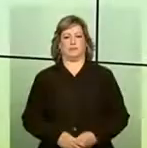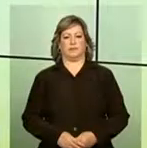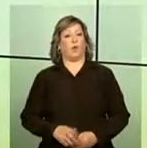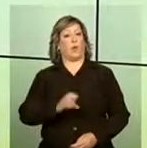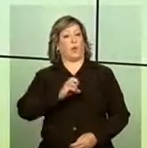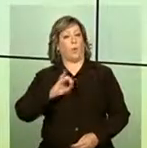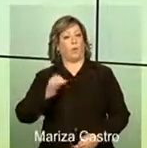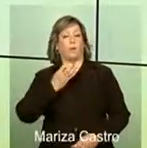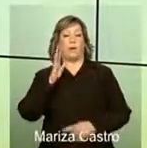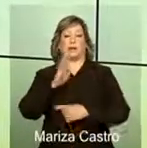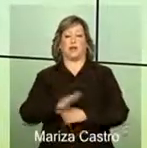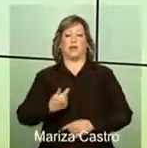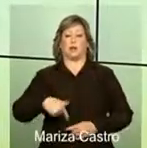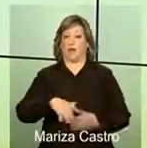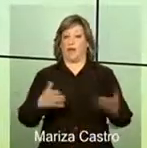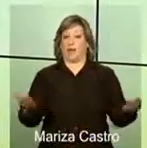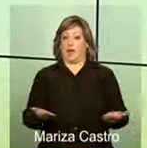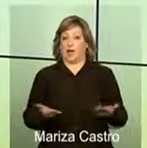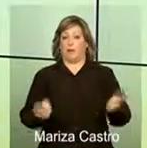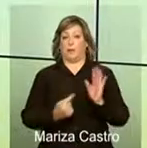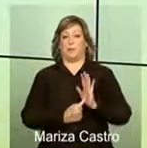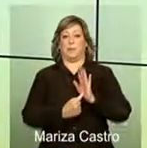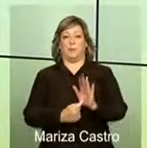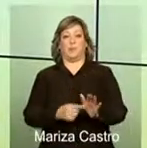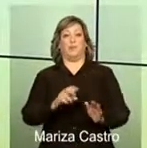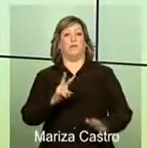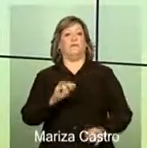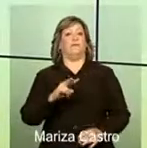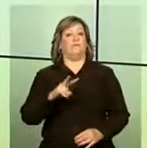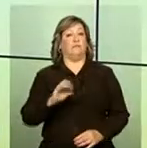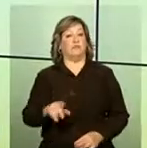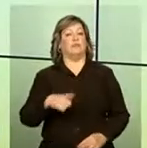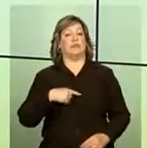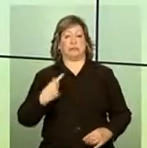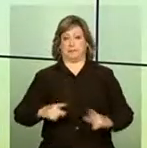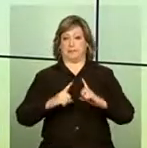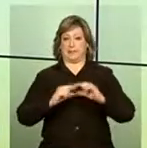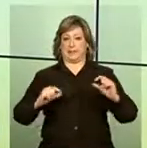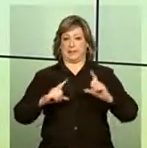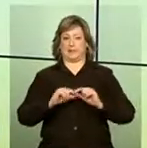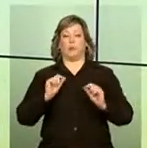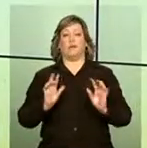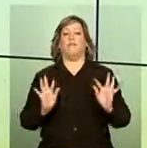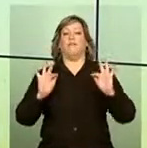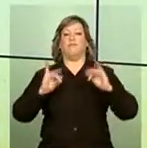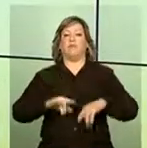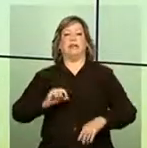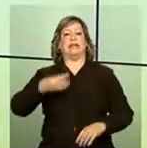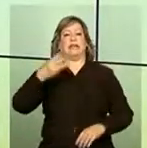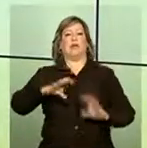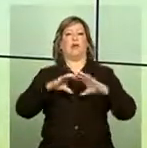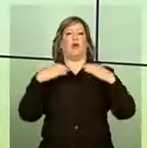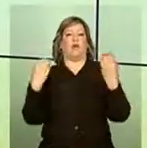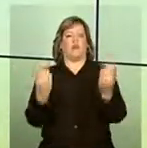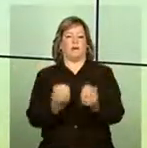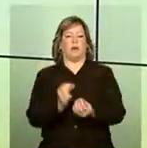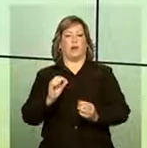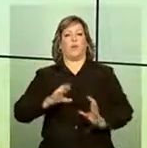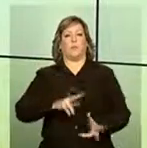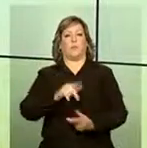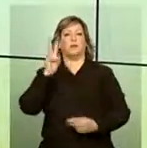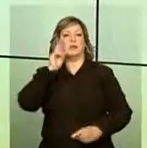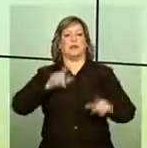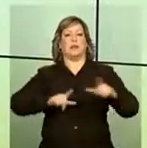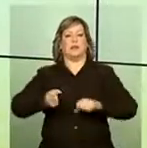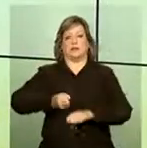Olá, boa tarde. Interrompemos a programação para transmitir ao vivo de Brasília o encerramento da terceira Conferência Global sobre